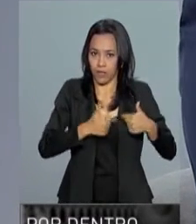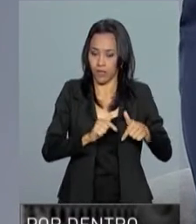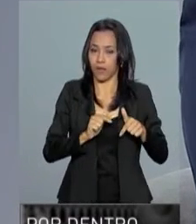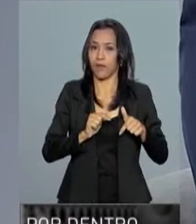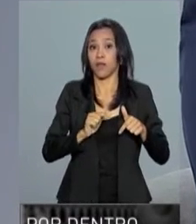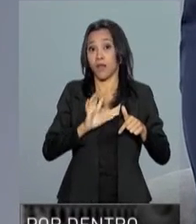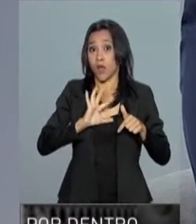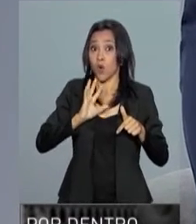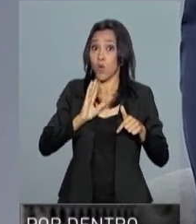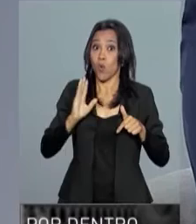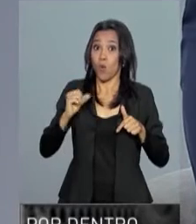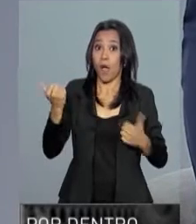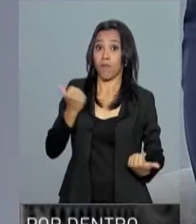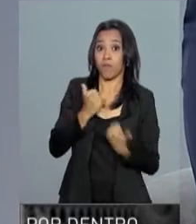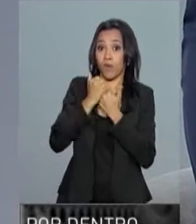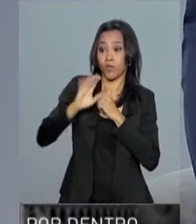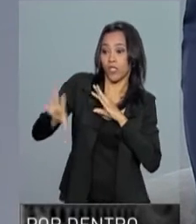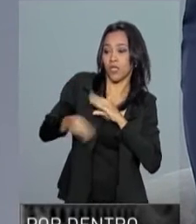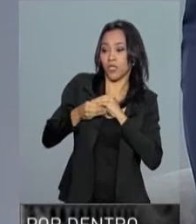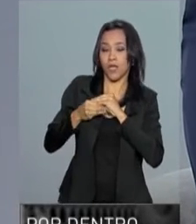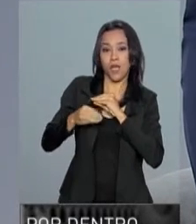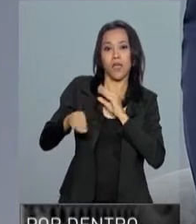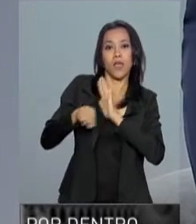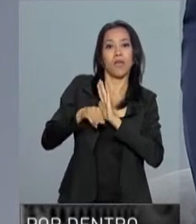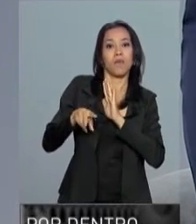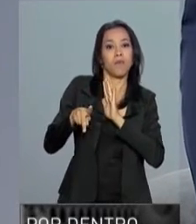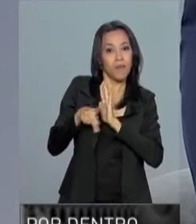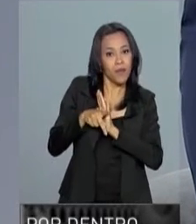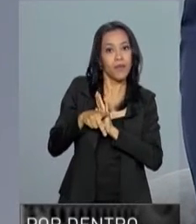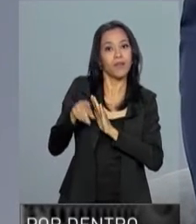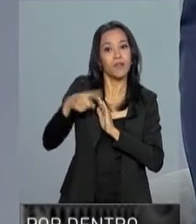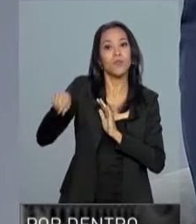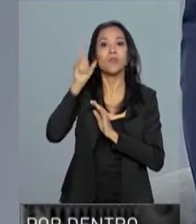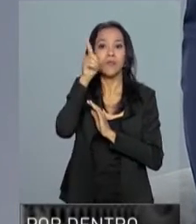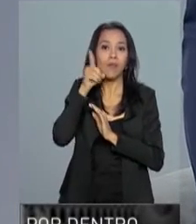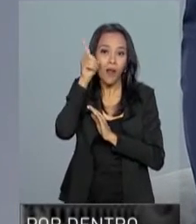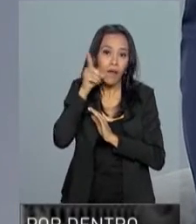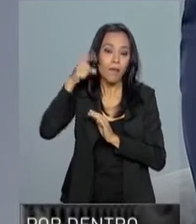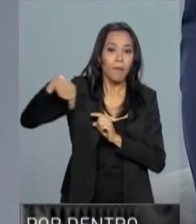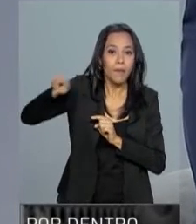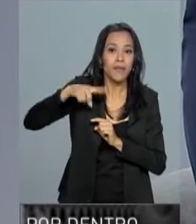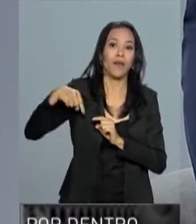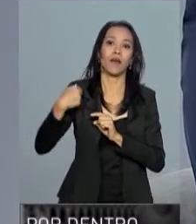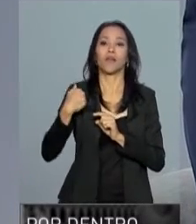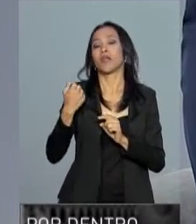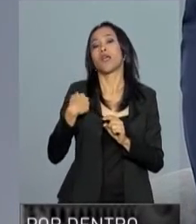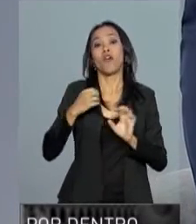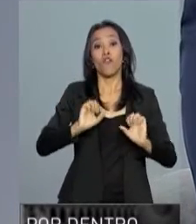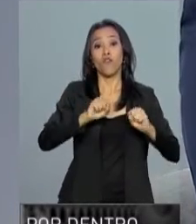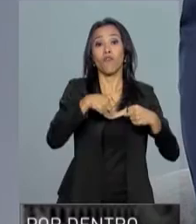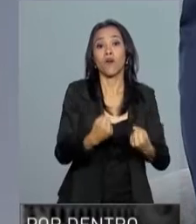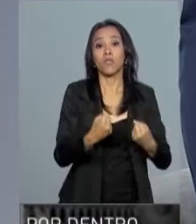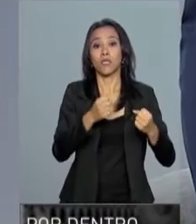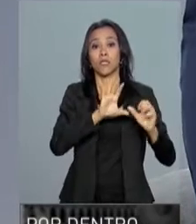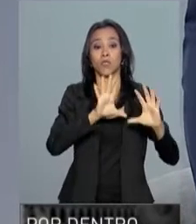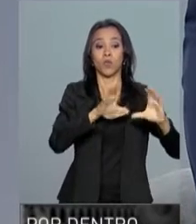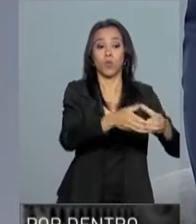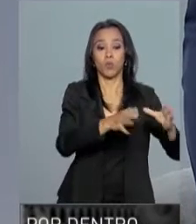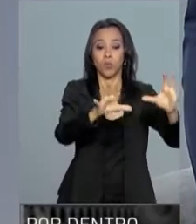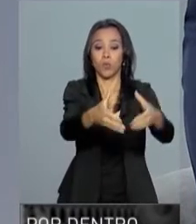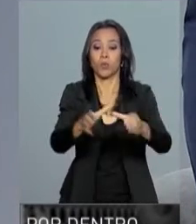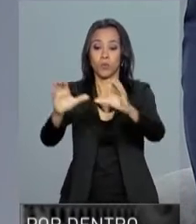através de emendas parlamentares nós pudéssemos trabalhar diretamente no fortalecer os jogos de igualdade racial